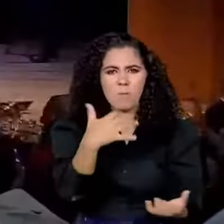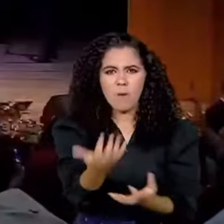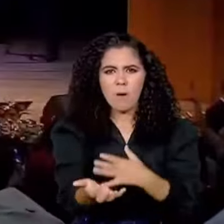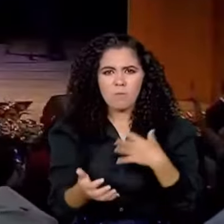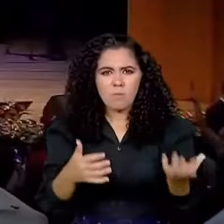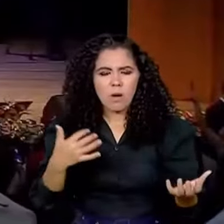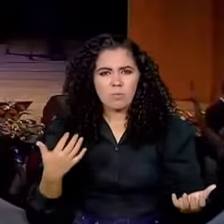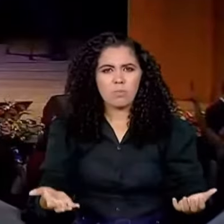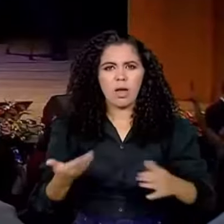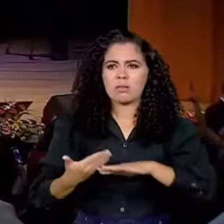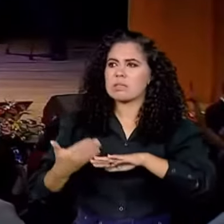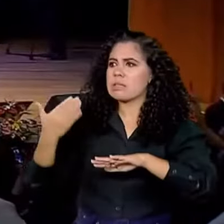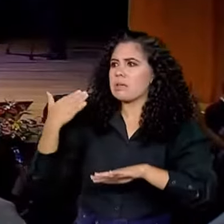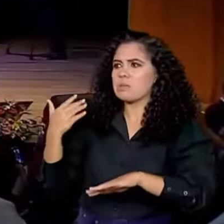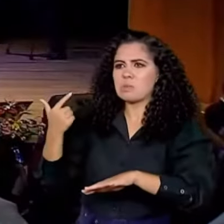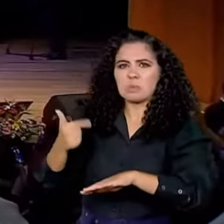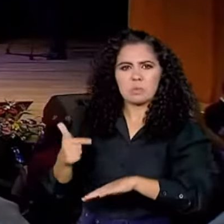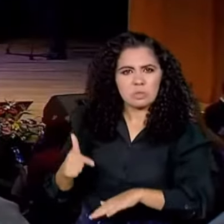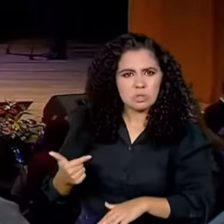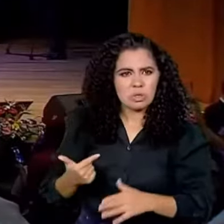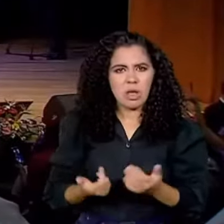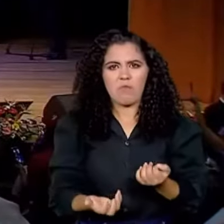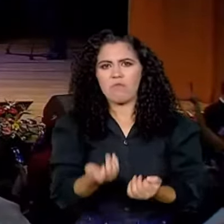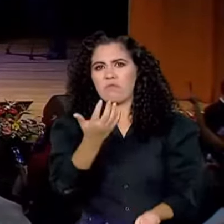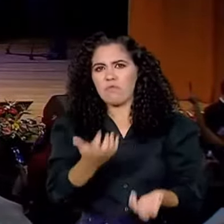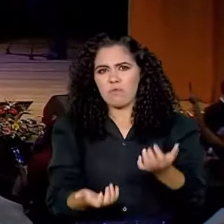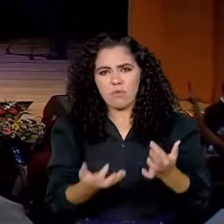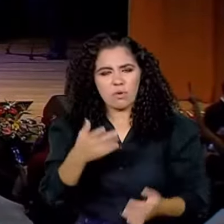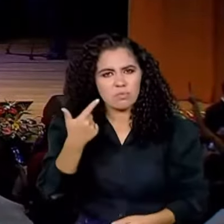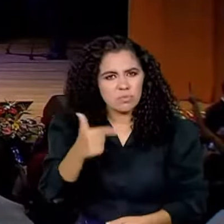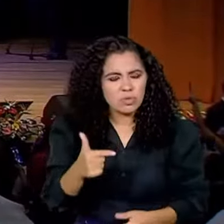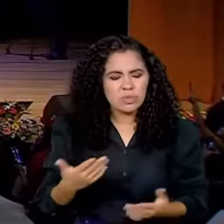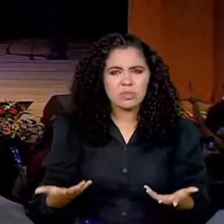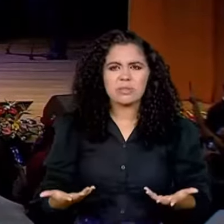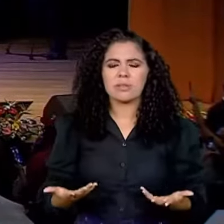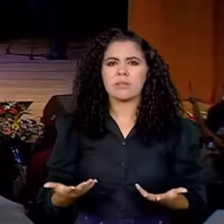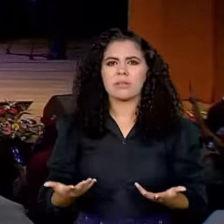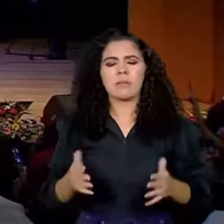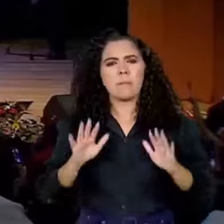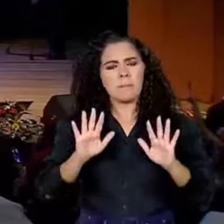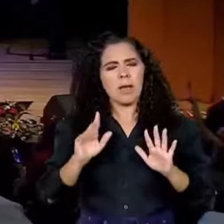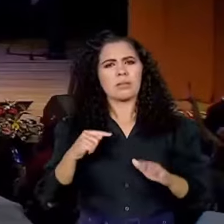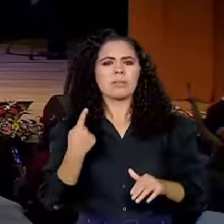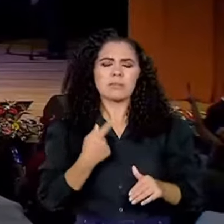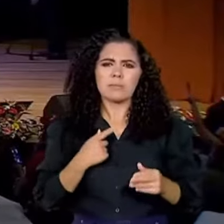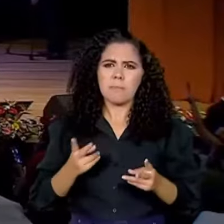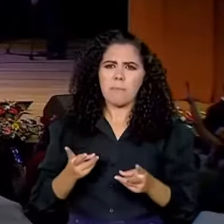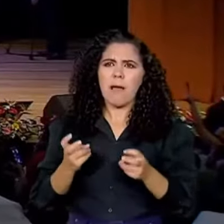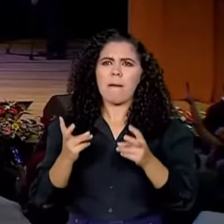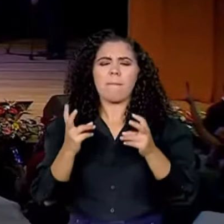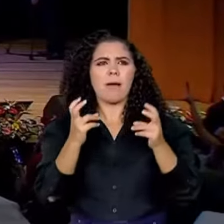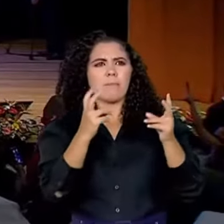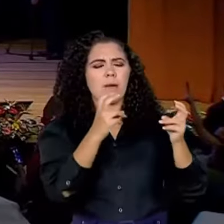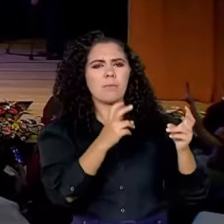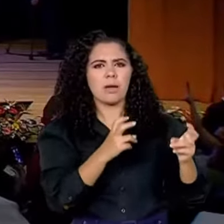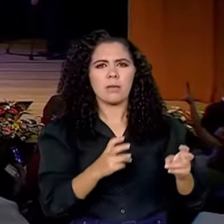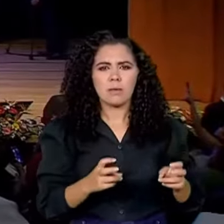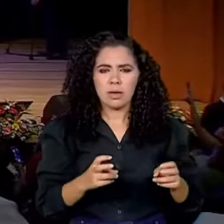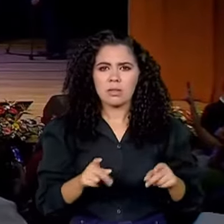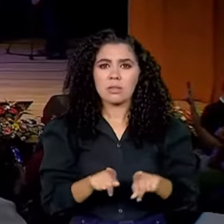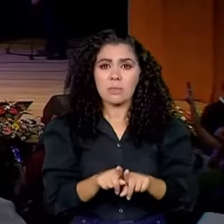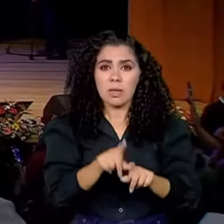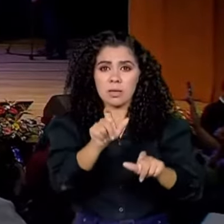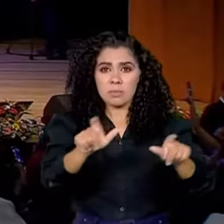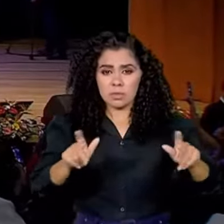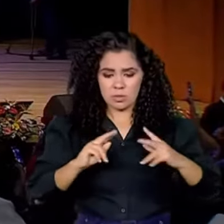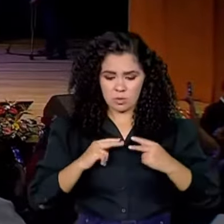tinha desmatamento, não tinha fogo, não tinha nada. E nós estamos percebendo que a humanidade ela